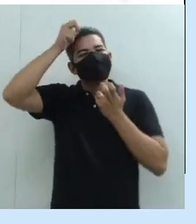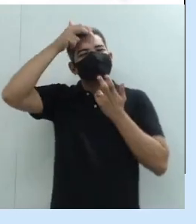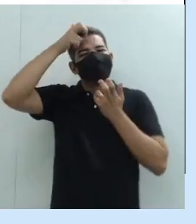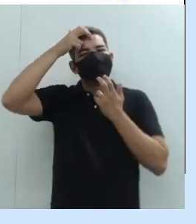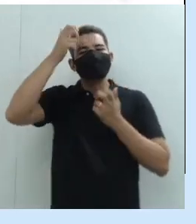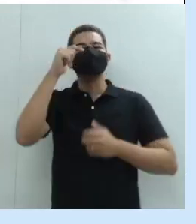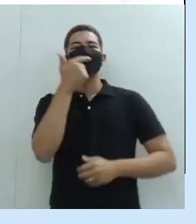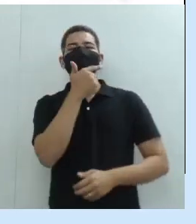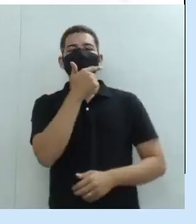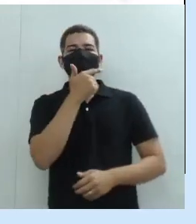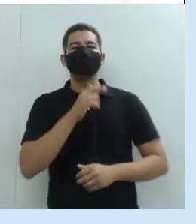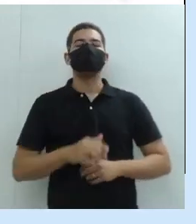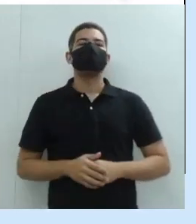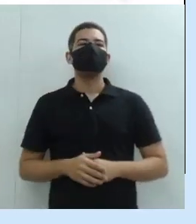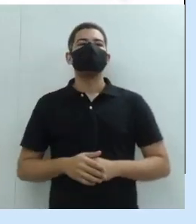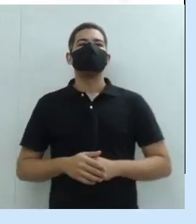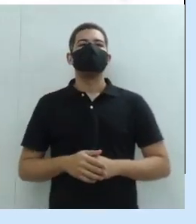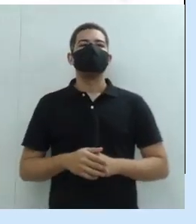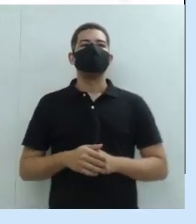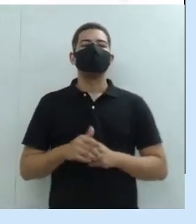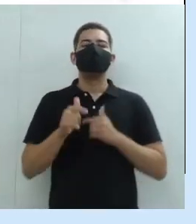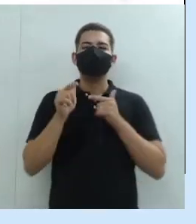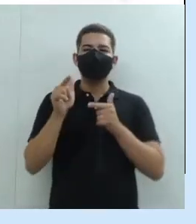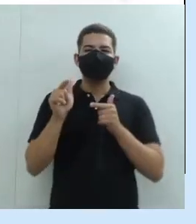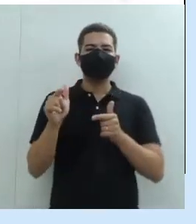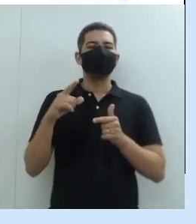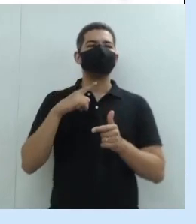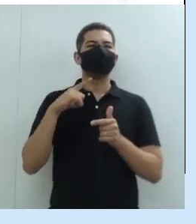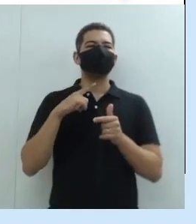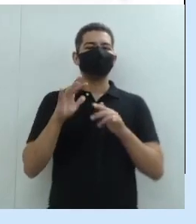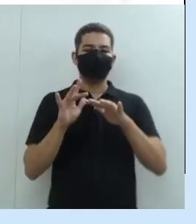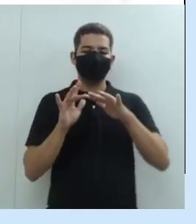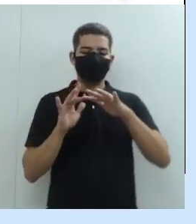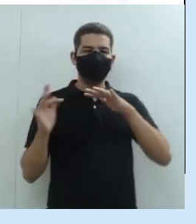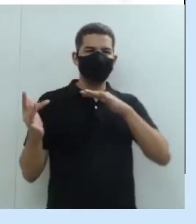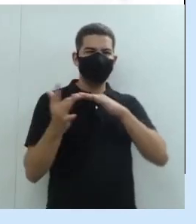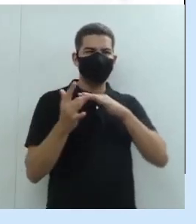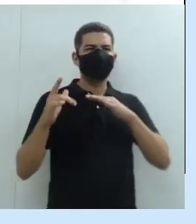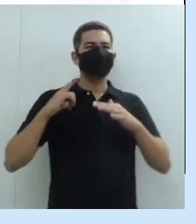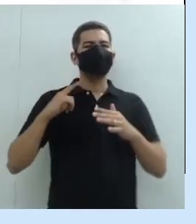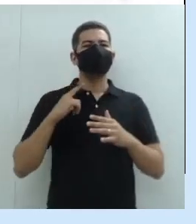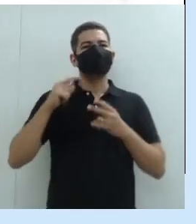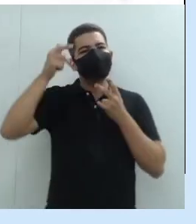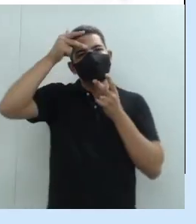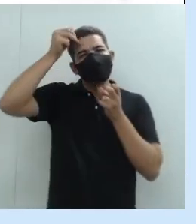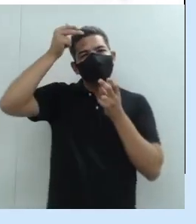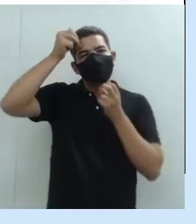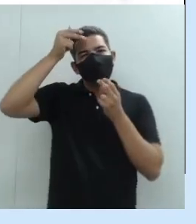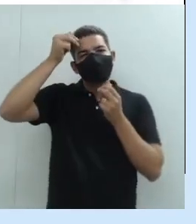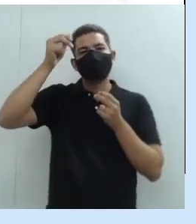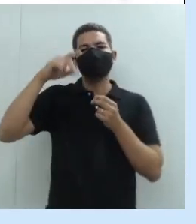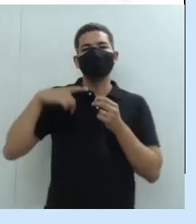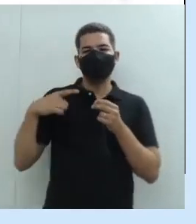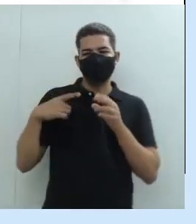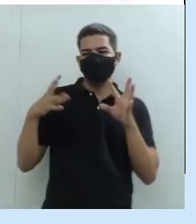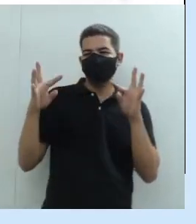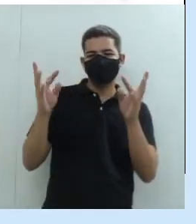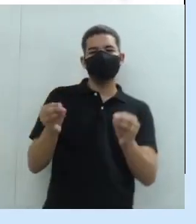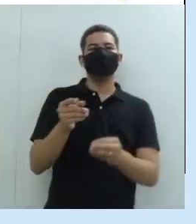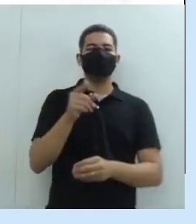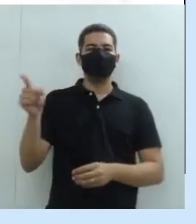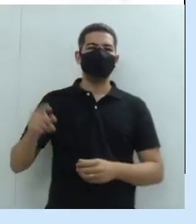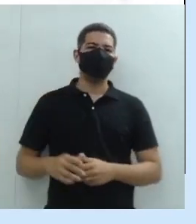muito famosa nas redes sociais, que tem como personagens o bode, né? Os personagens são